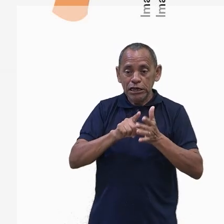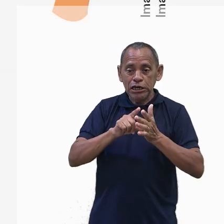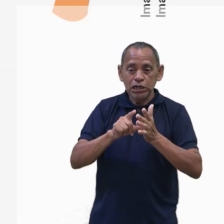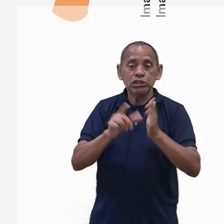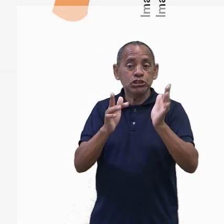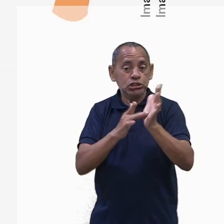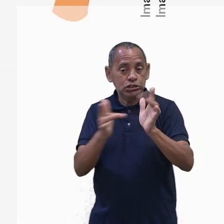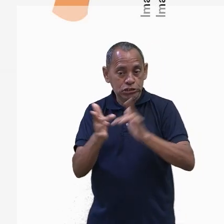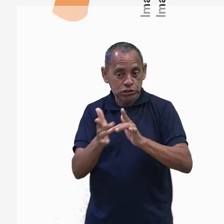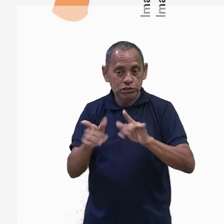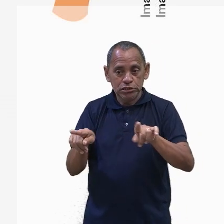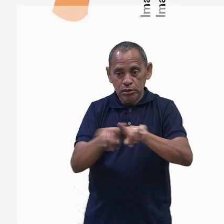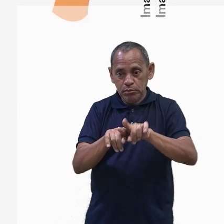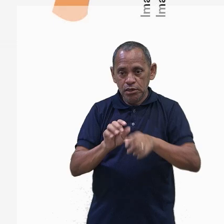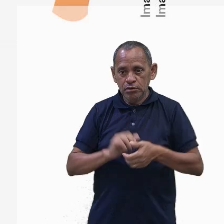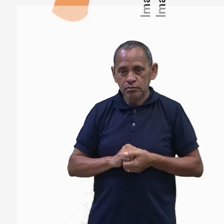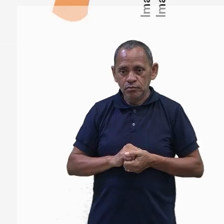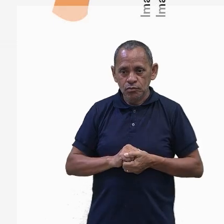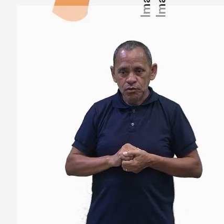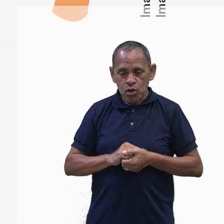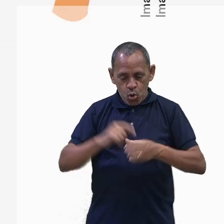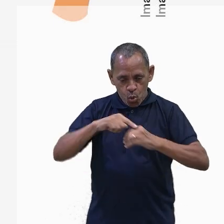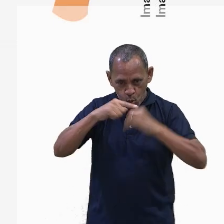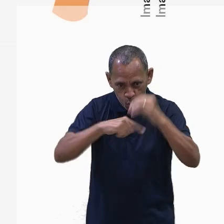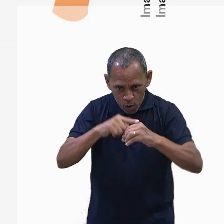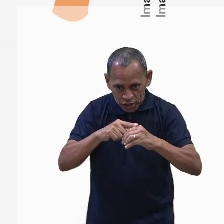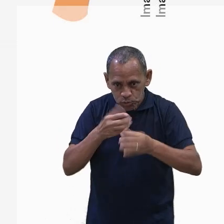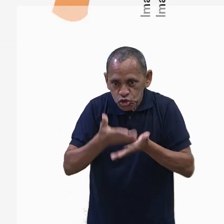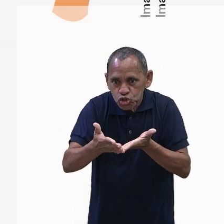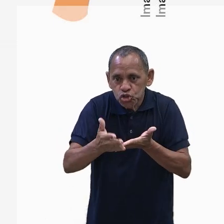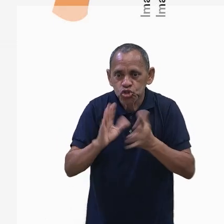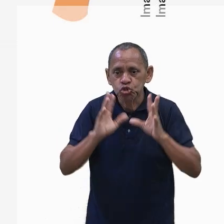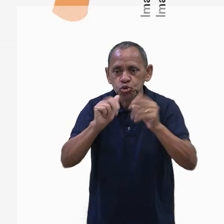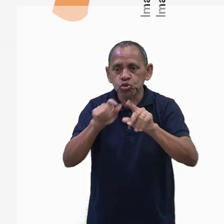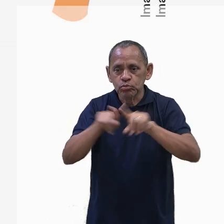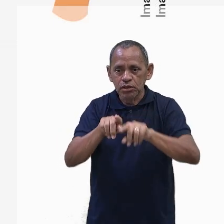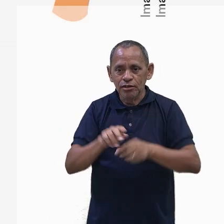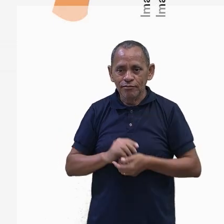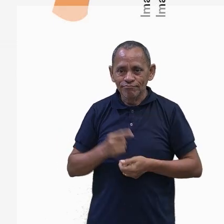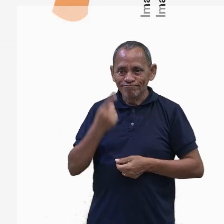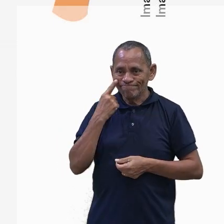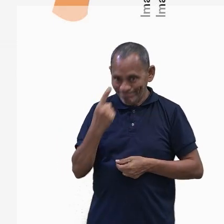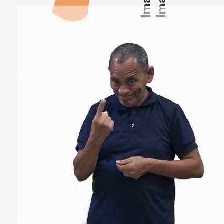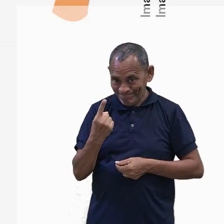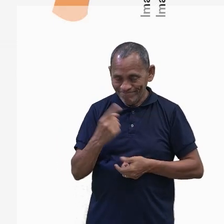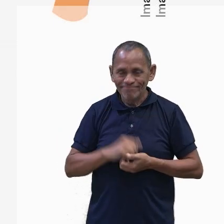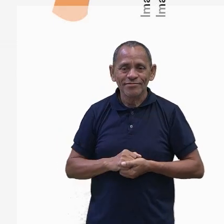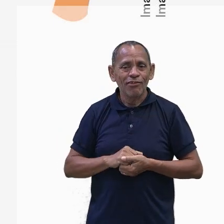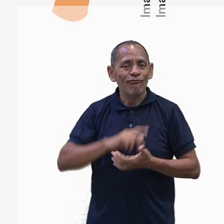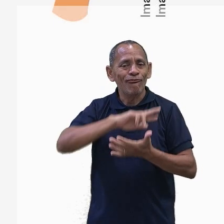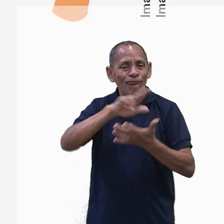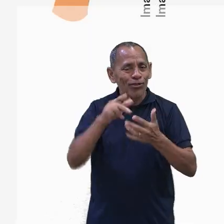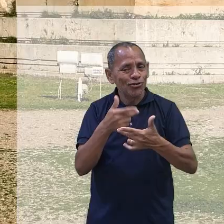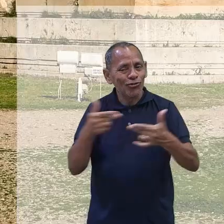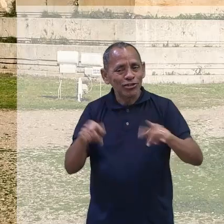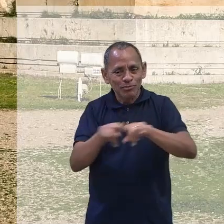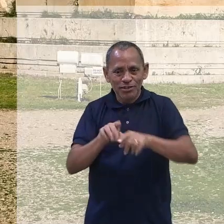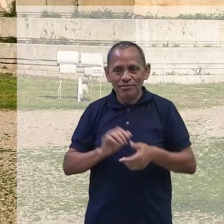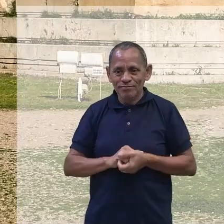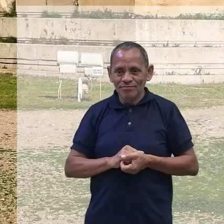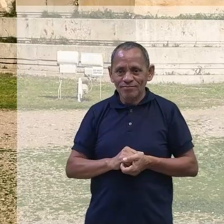o princípio de tudo. Eita, que é muita coisa, né, gente? Tá certo, então? Muito bom. Olha